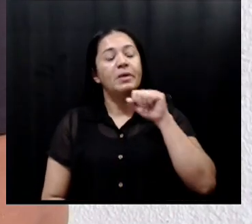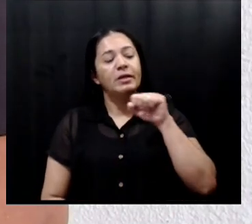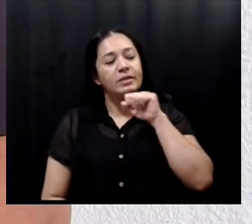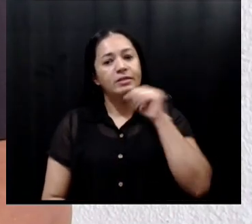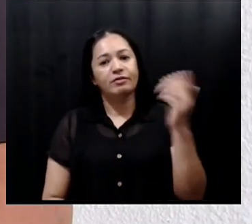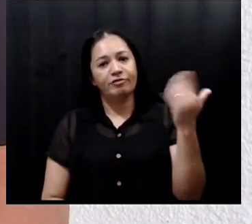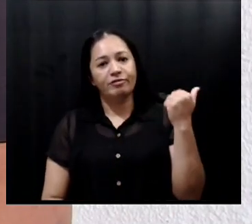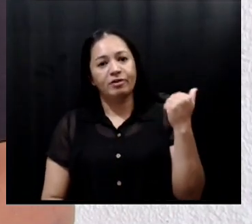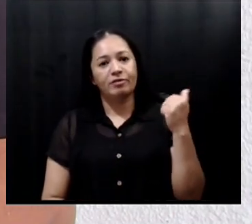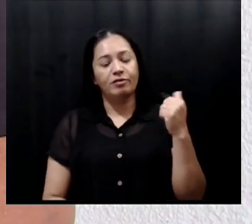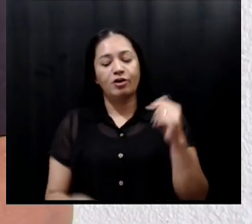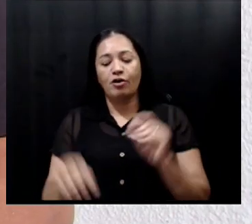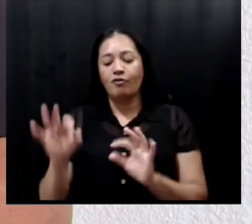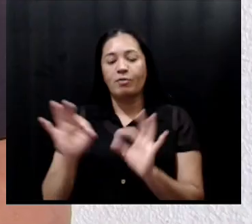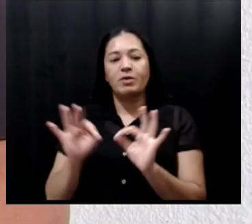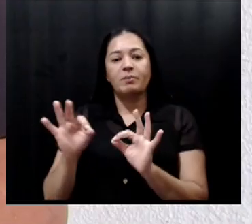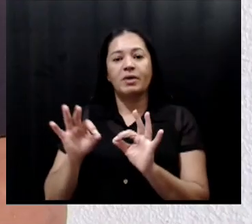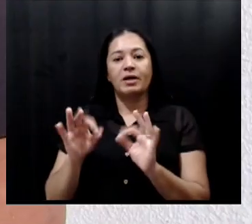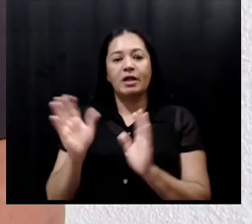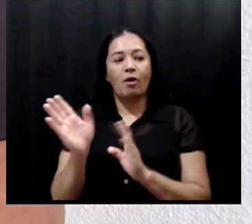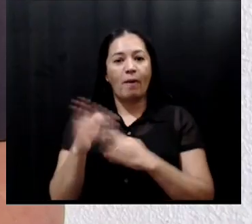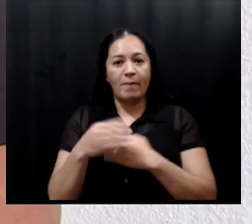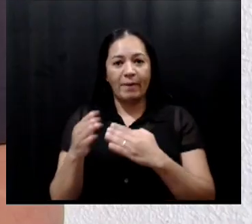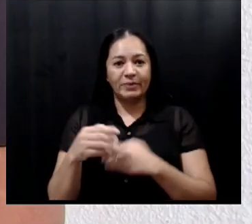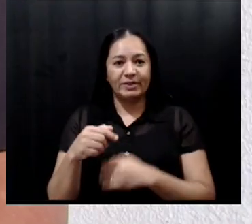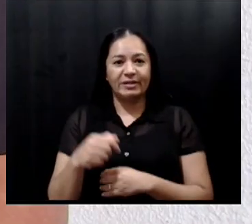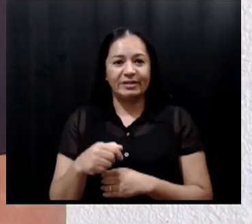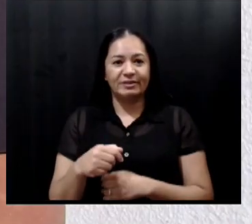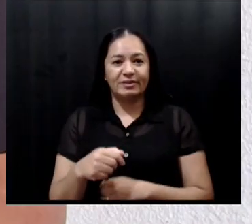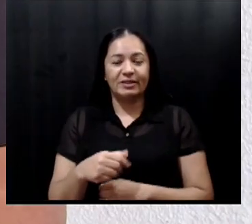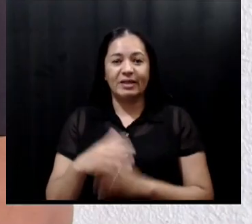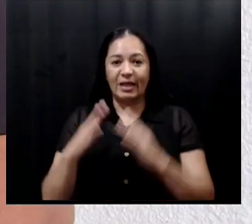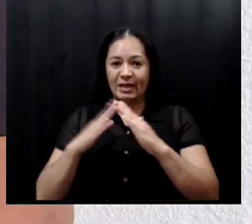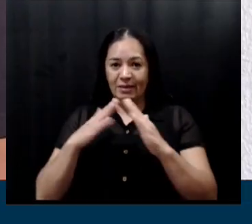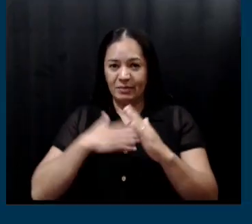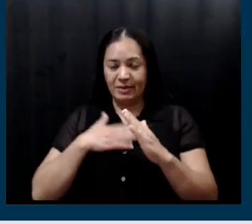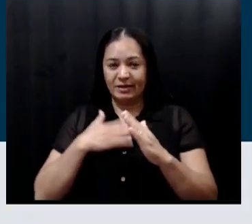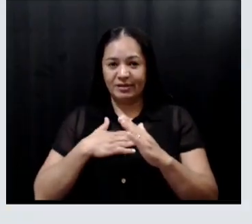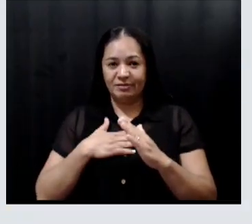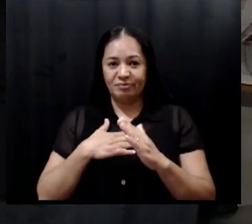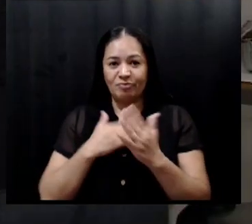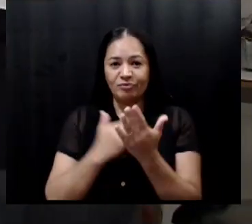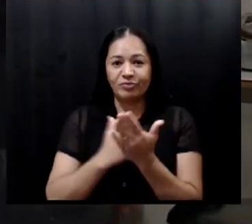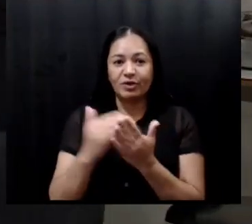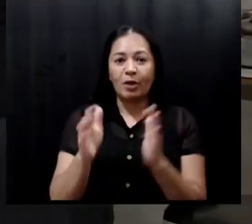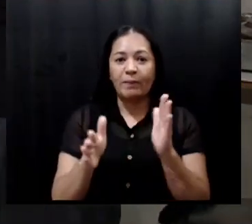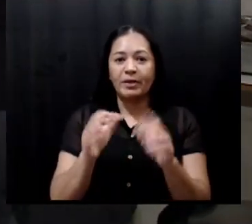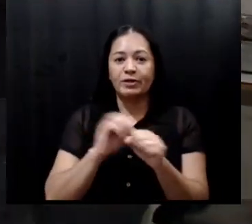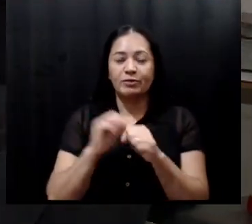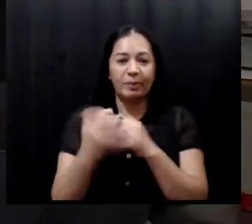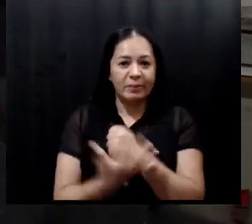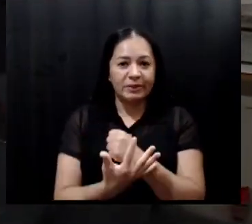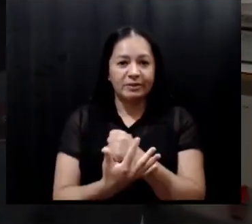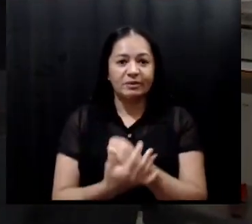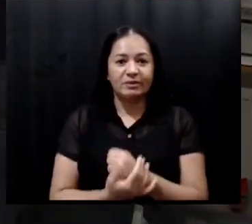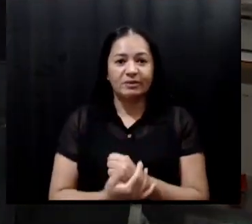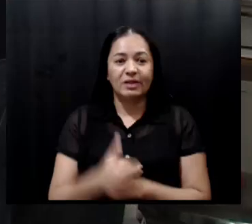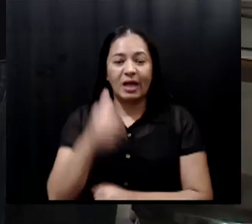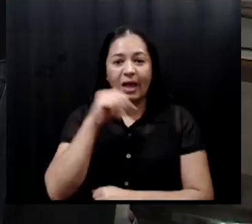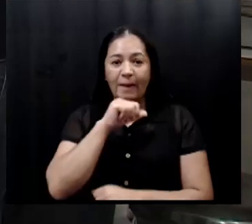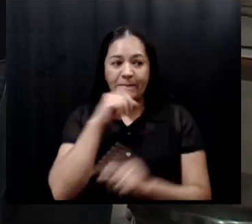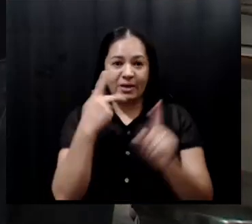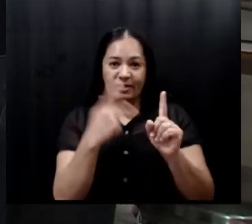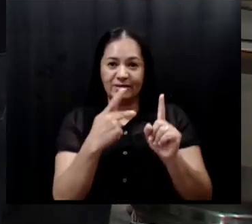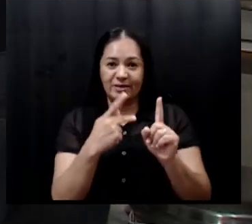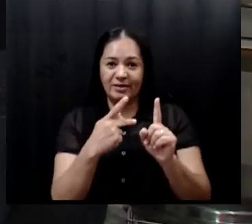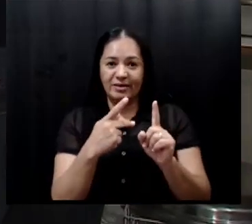aqui, que na verdade era na minha casa. E foi a época da pandemia. A mãe do Leonardo é o braço direito